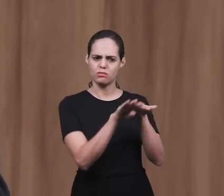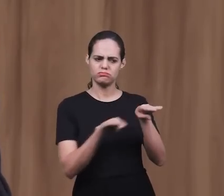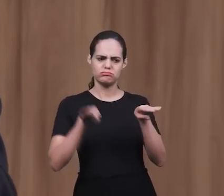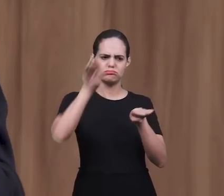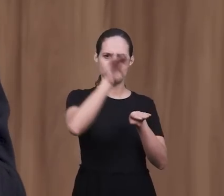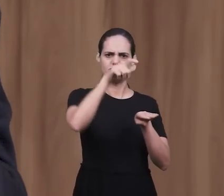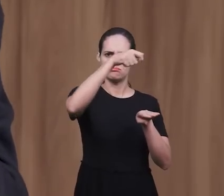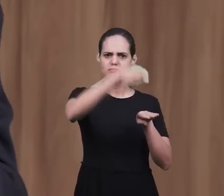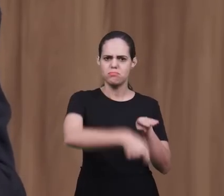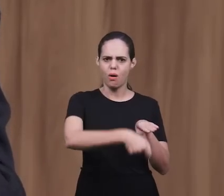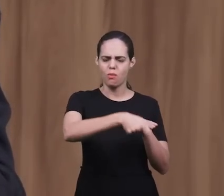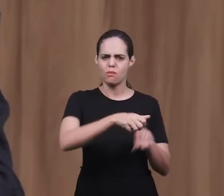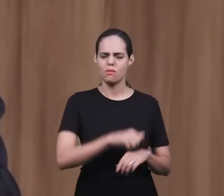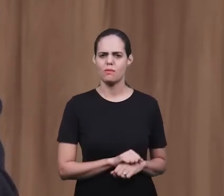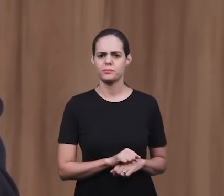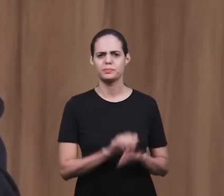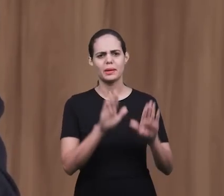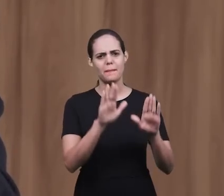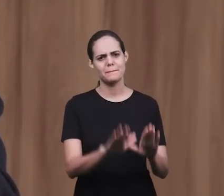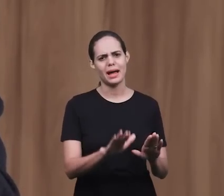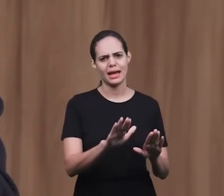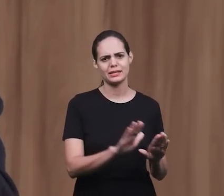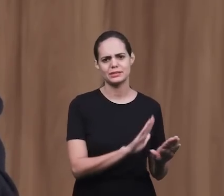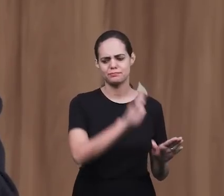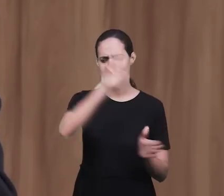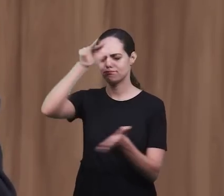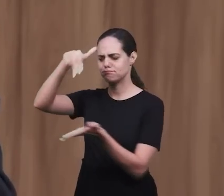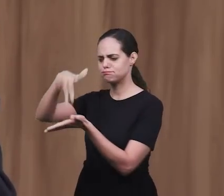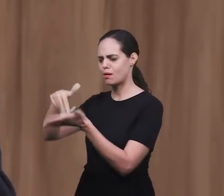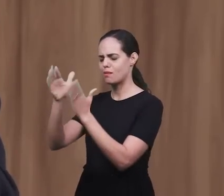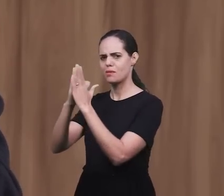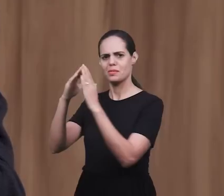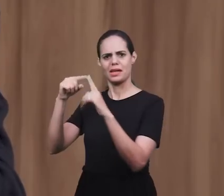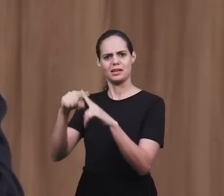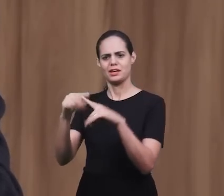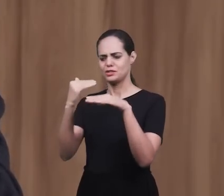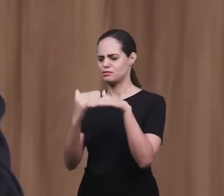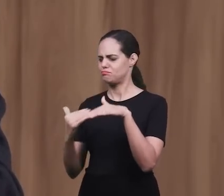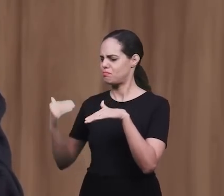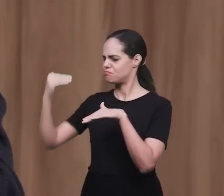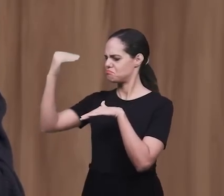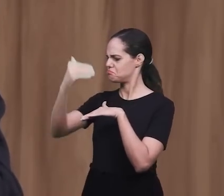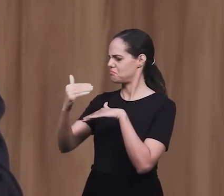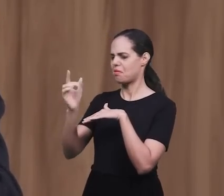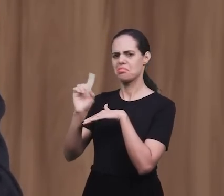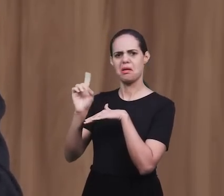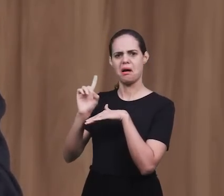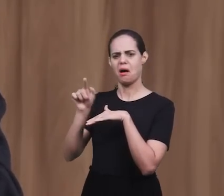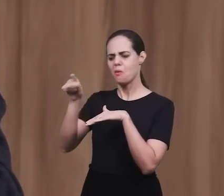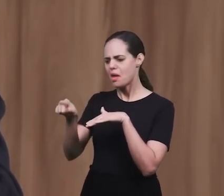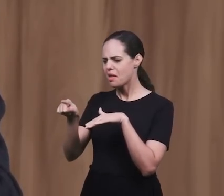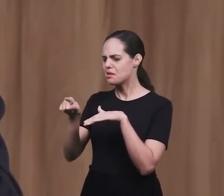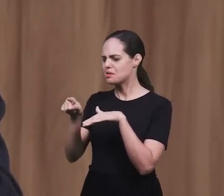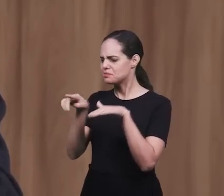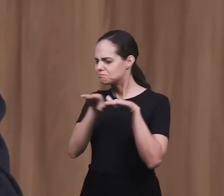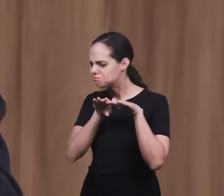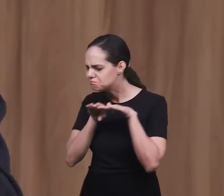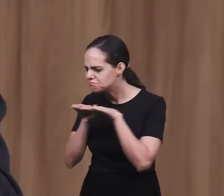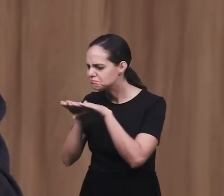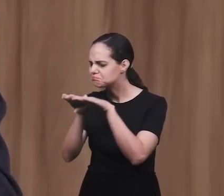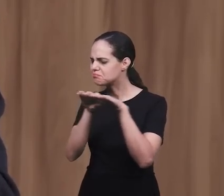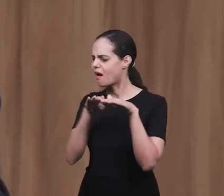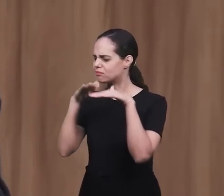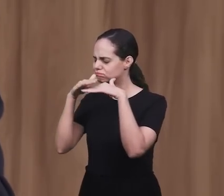mas eu chego aqui, entro na igreja, vejo aqui não uma autoridade, mas vejo um pastor na simplicidade, na humildade.